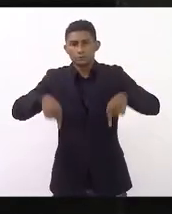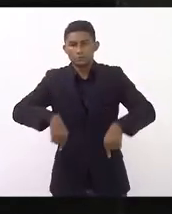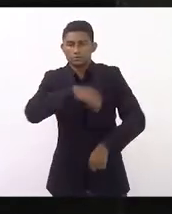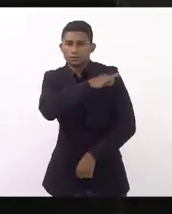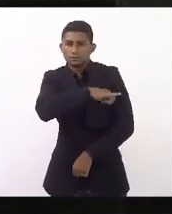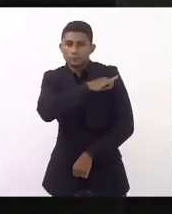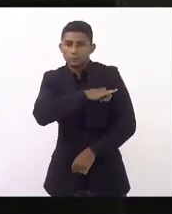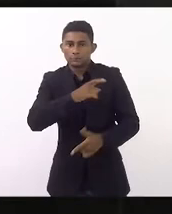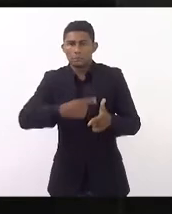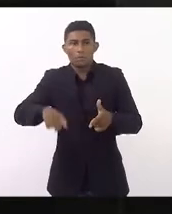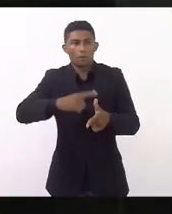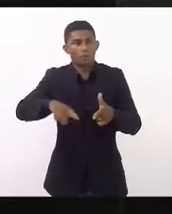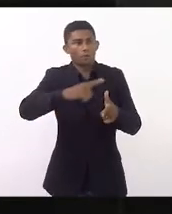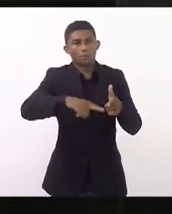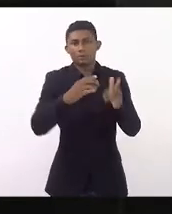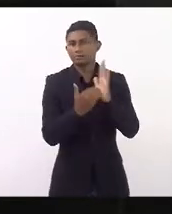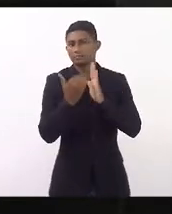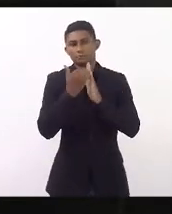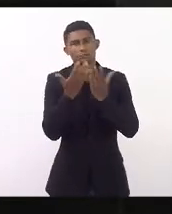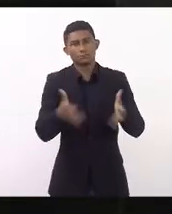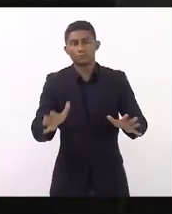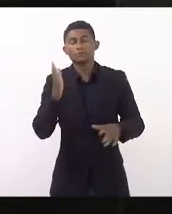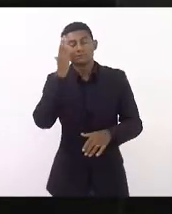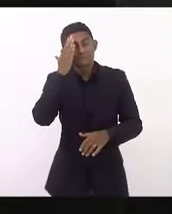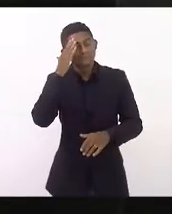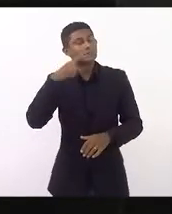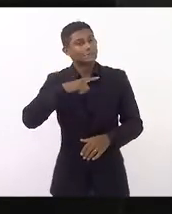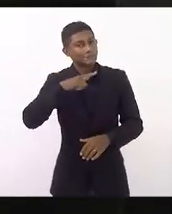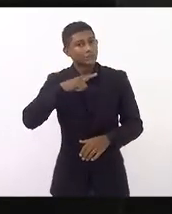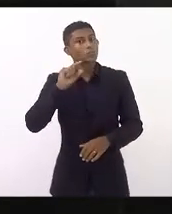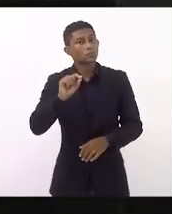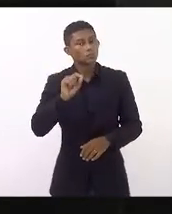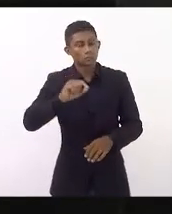as tragédias ambientais que estão colocadas em